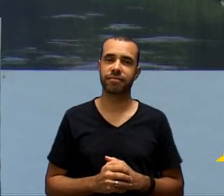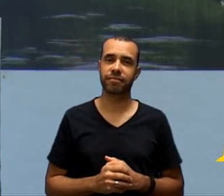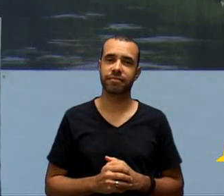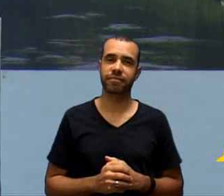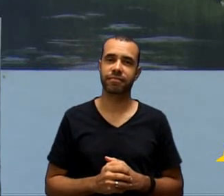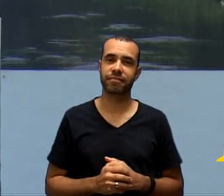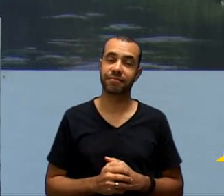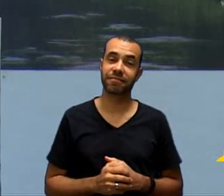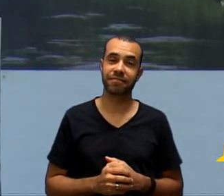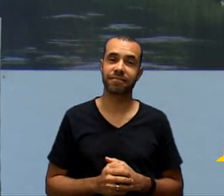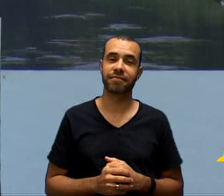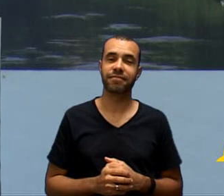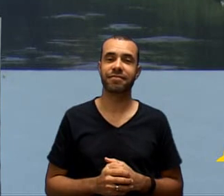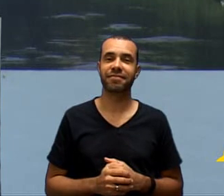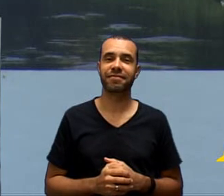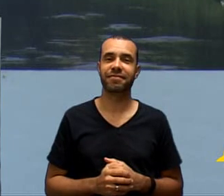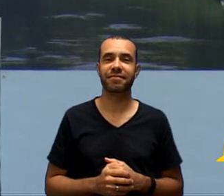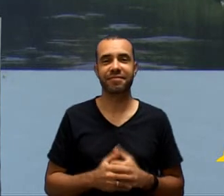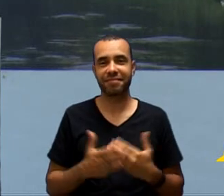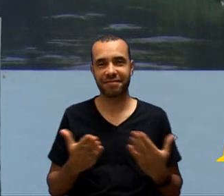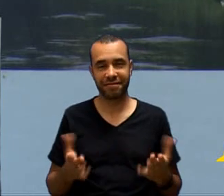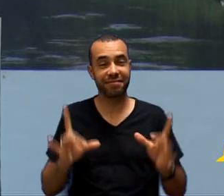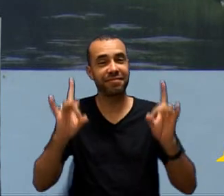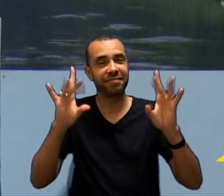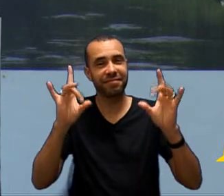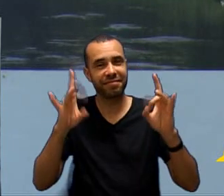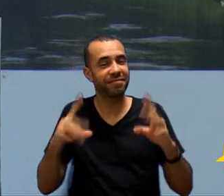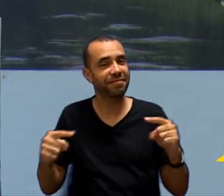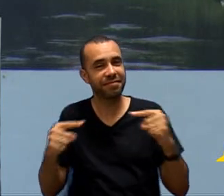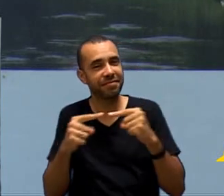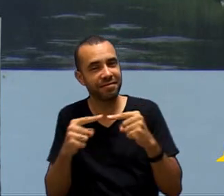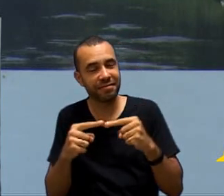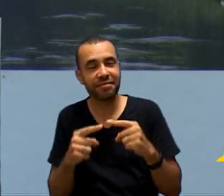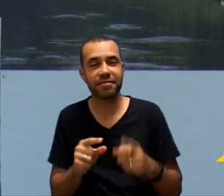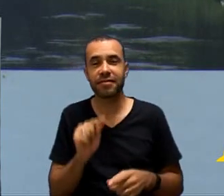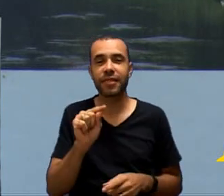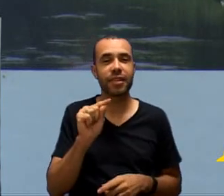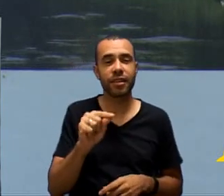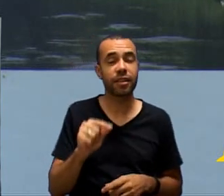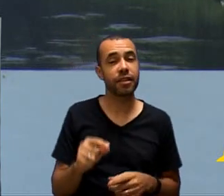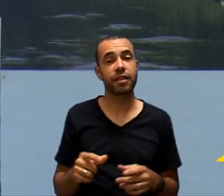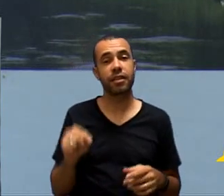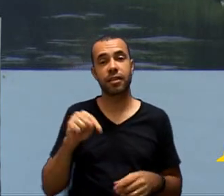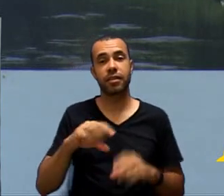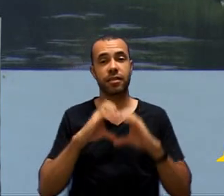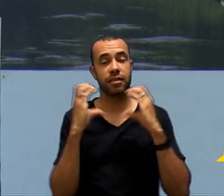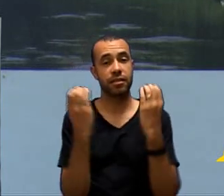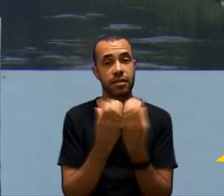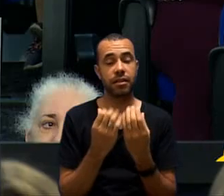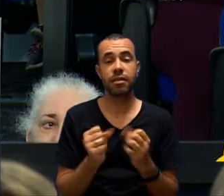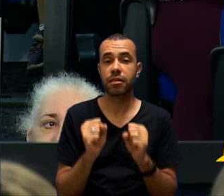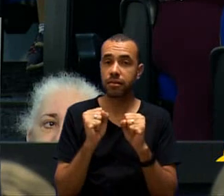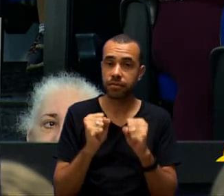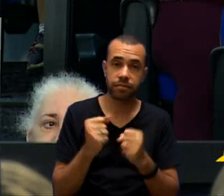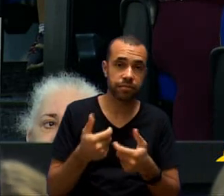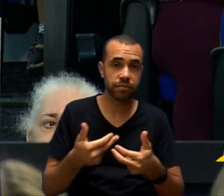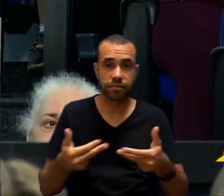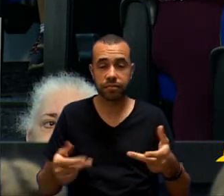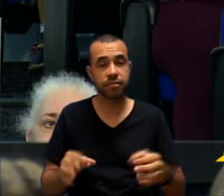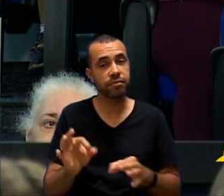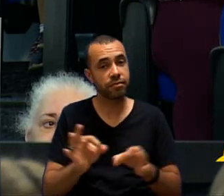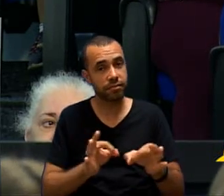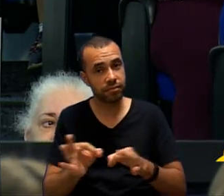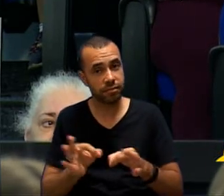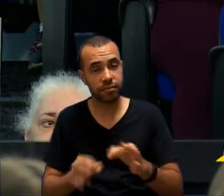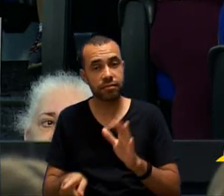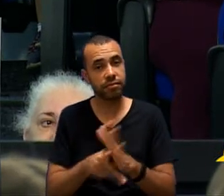Em especial, aqui da nossa casa, existem duas mulheres que durante esses dias eu percebi o quanto deve ter sido